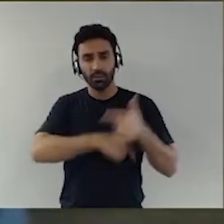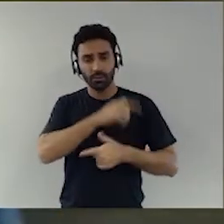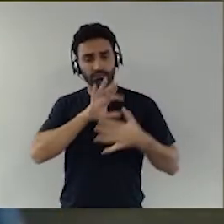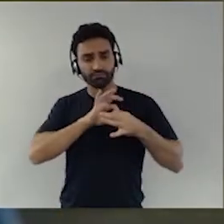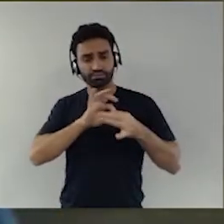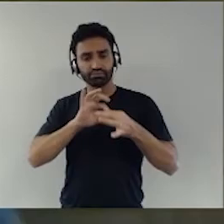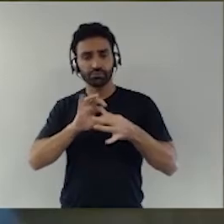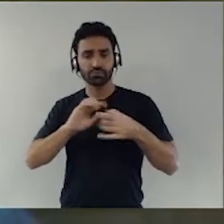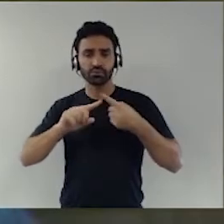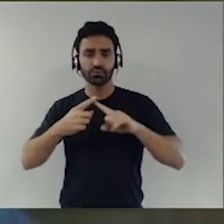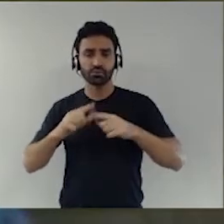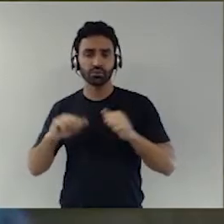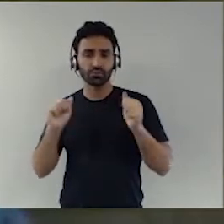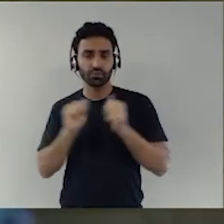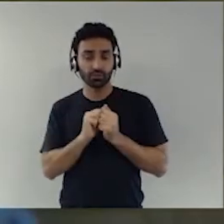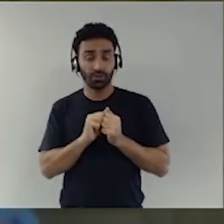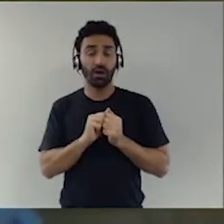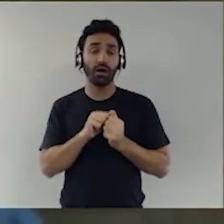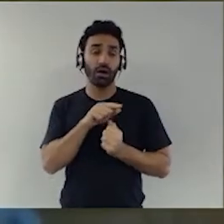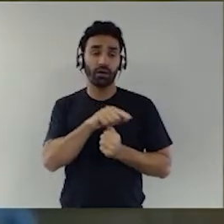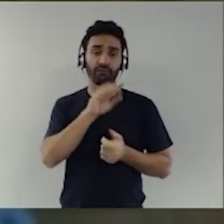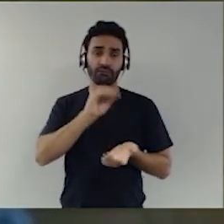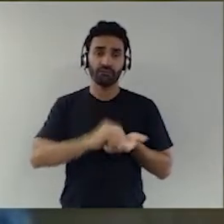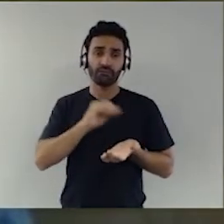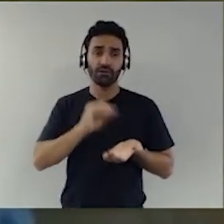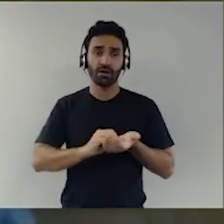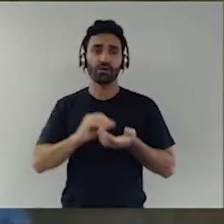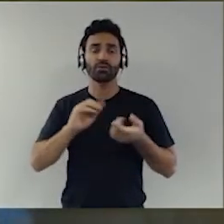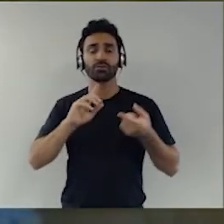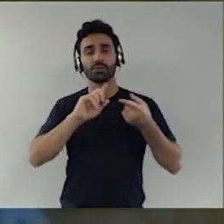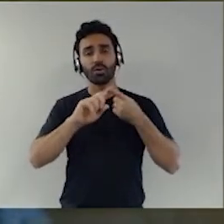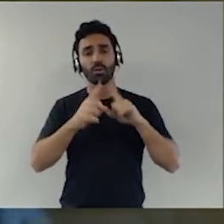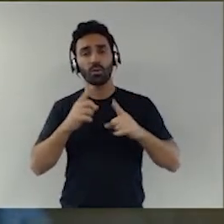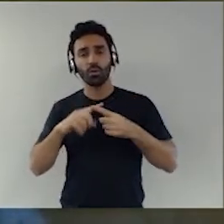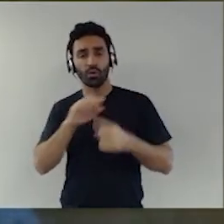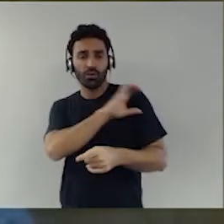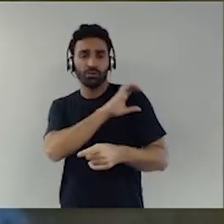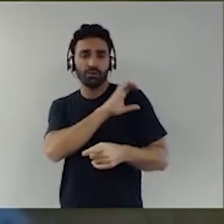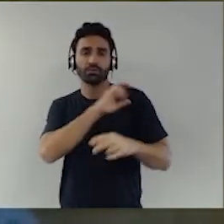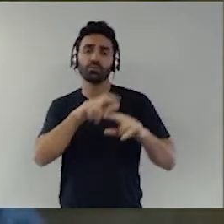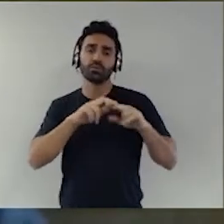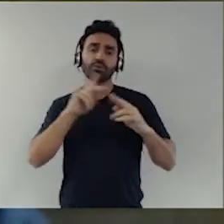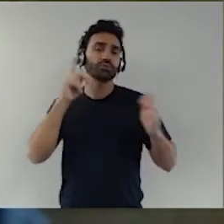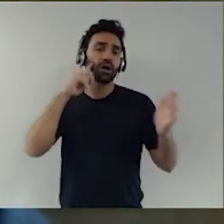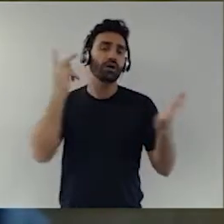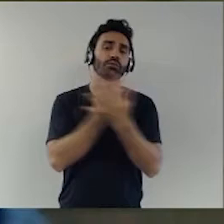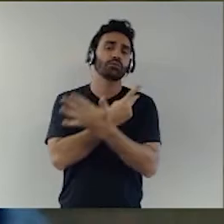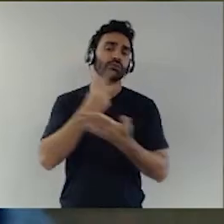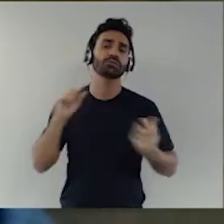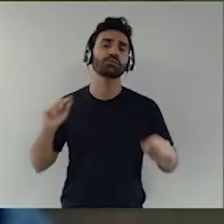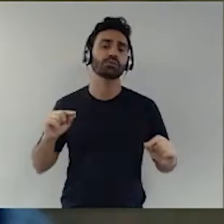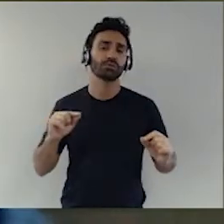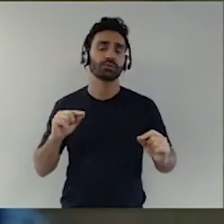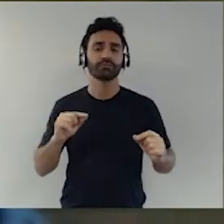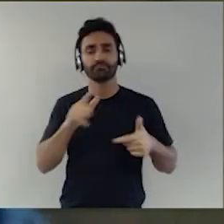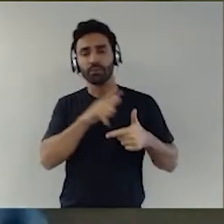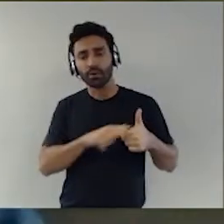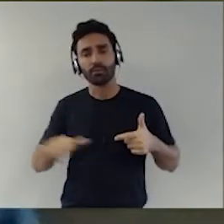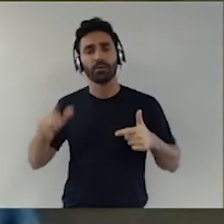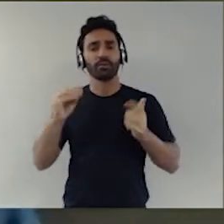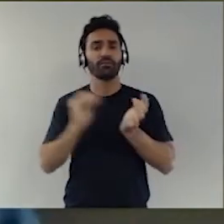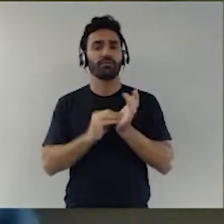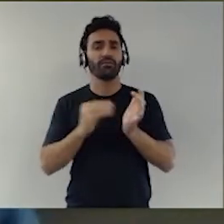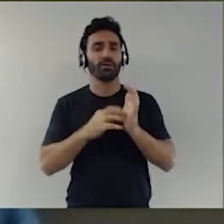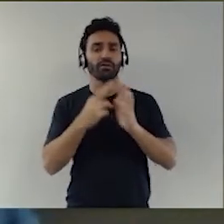coordenada. E justamente essa falta de coordenação é que gerou essa situação de conflito normativo